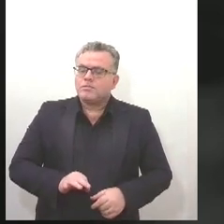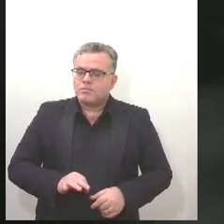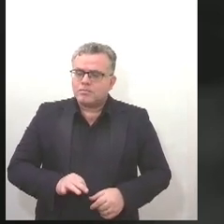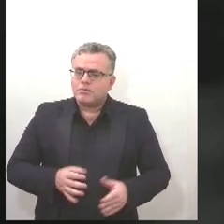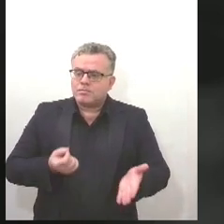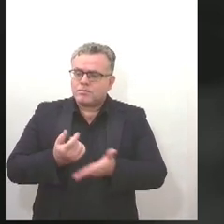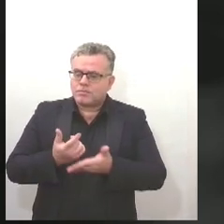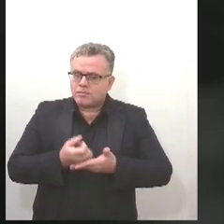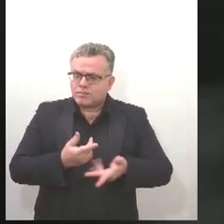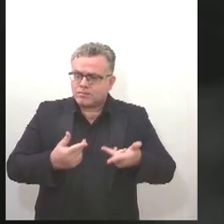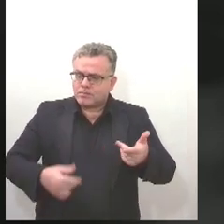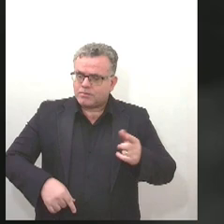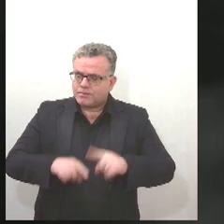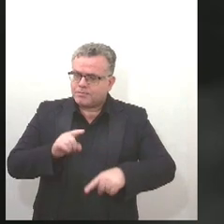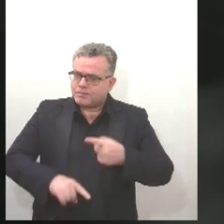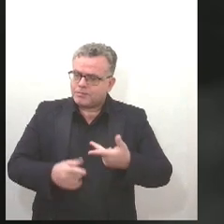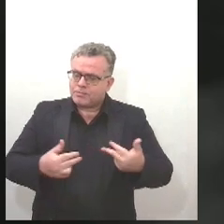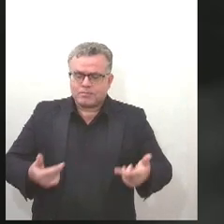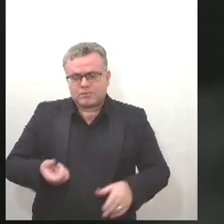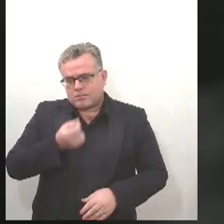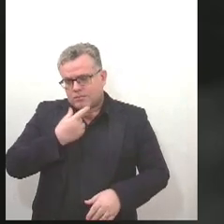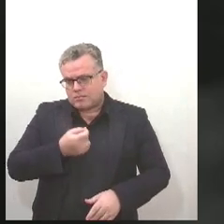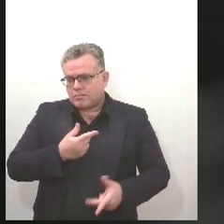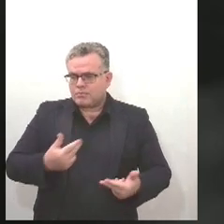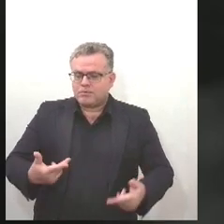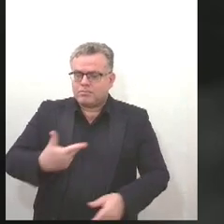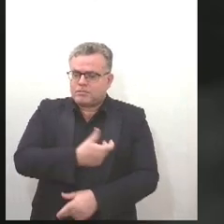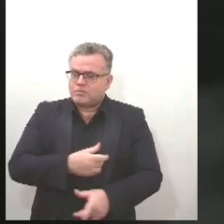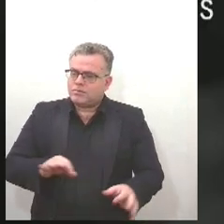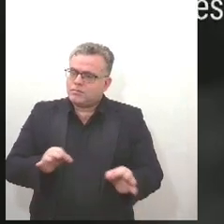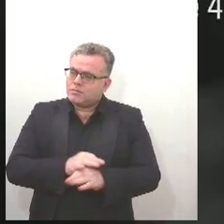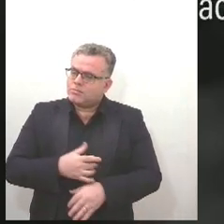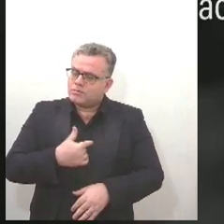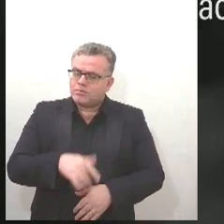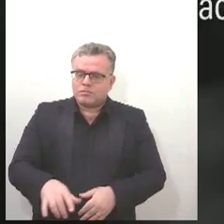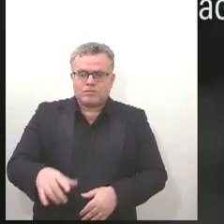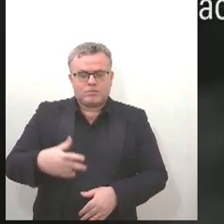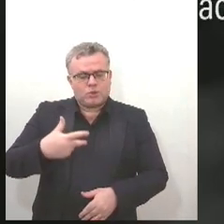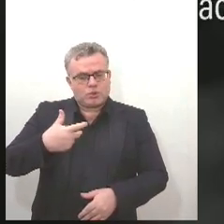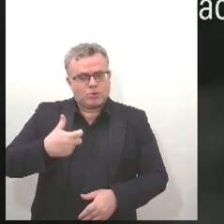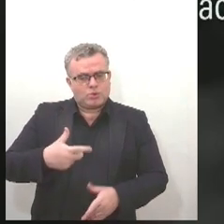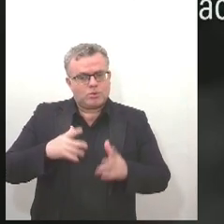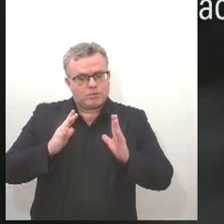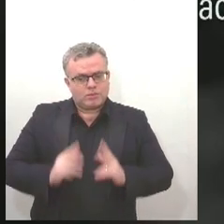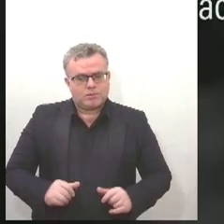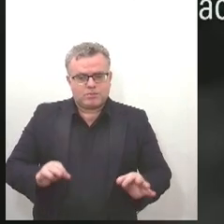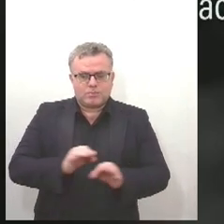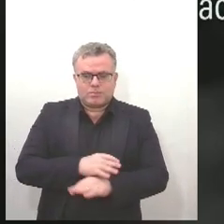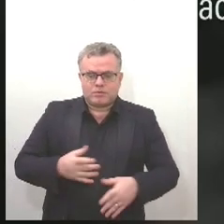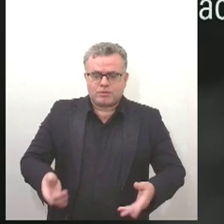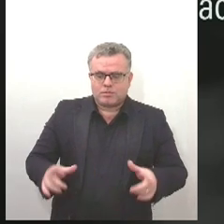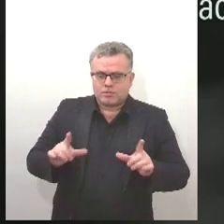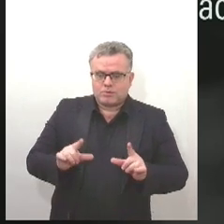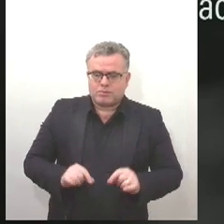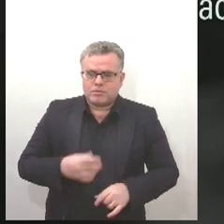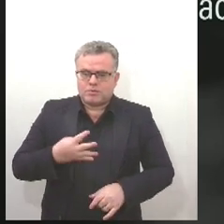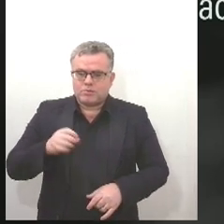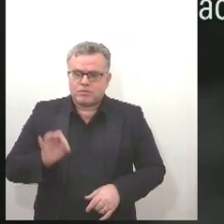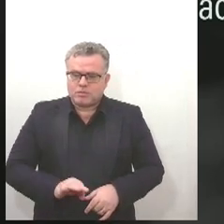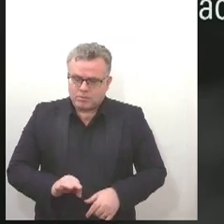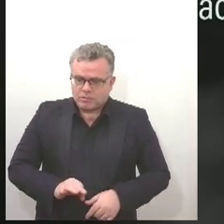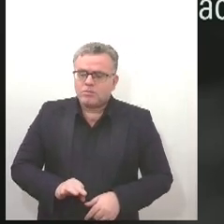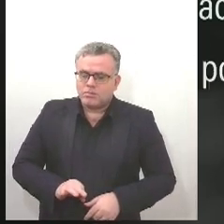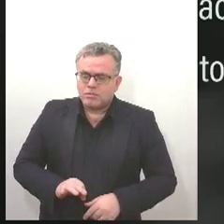medicamentos populares vacinas e soros de uso veterinário redução de 40% em operações com bens